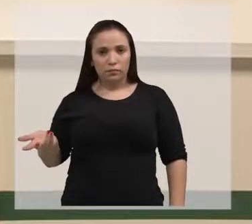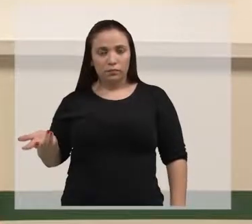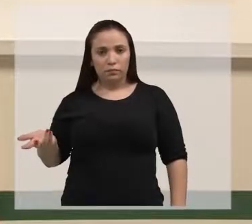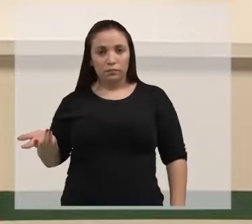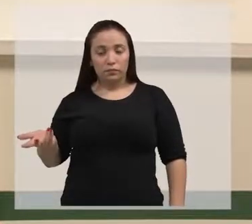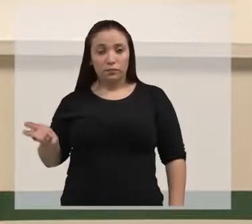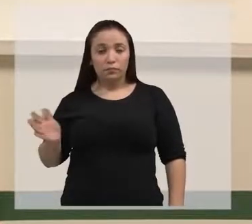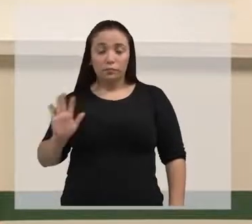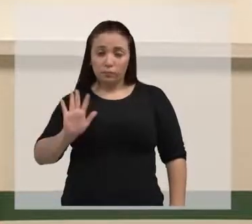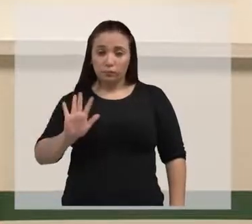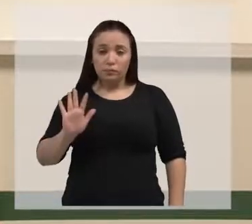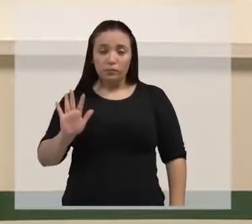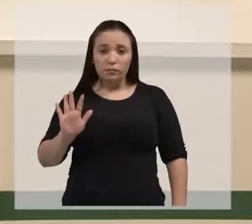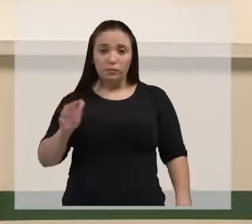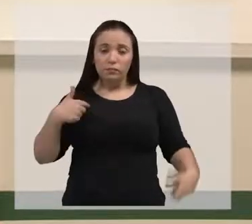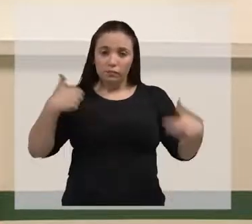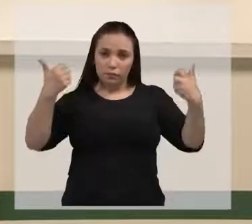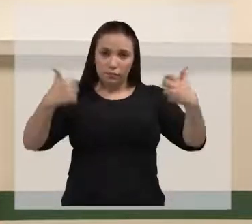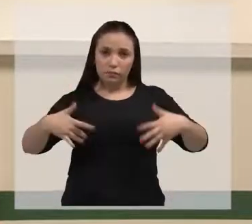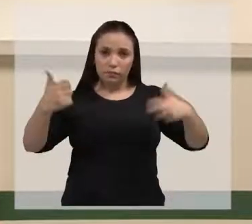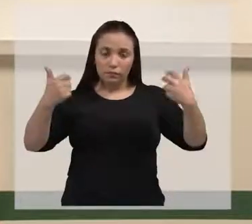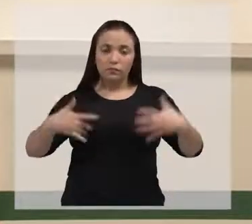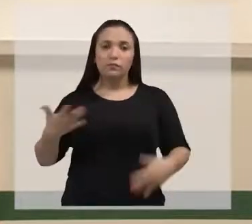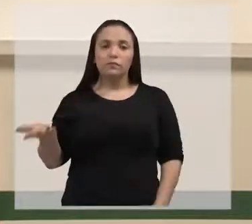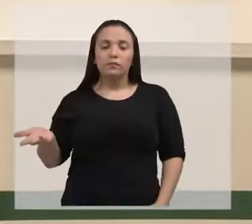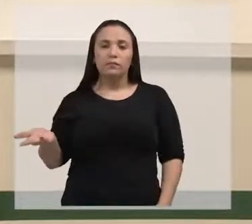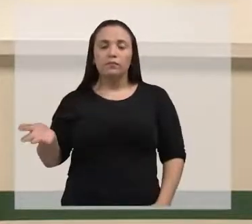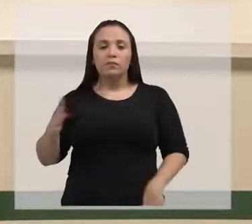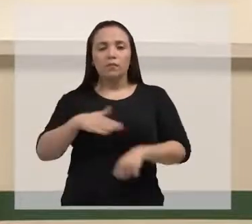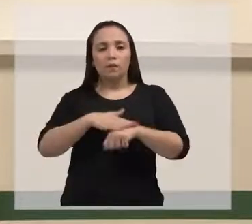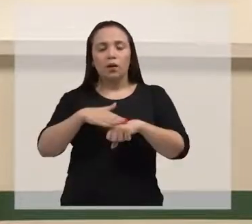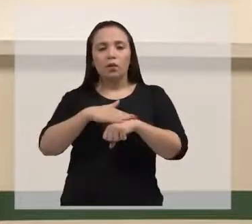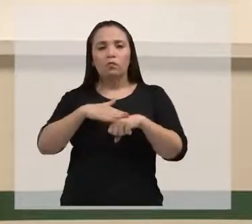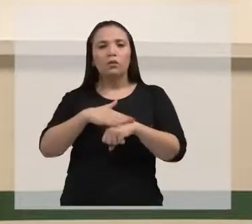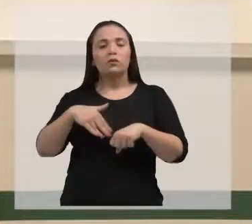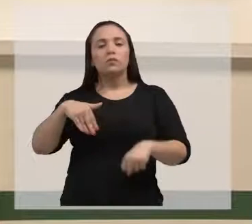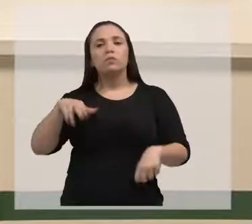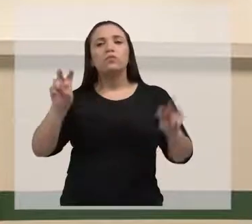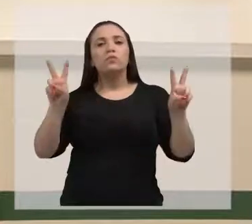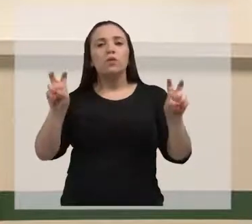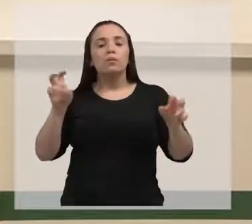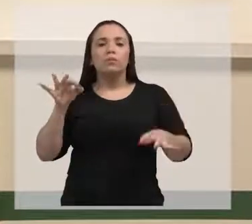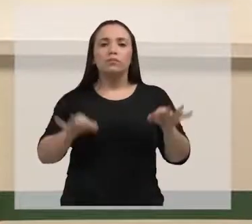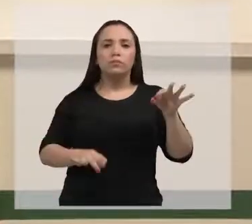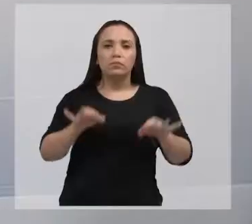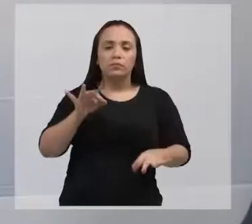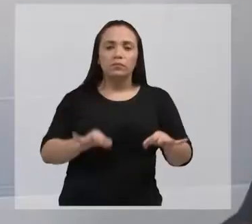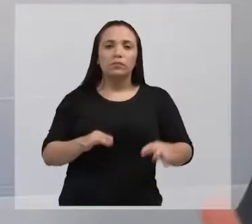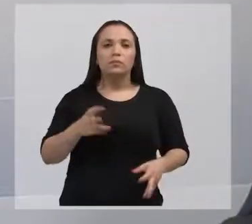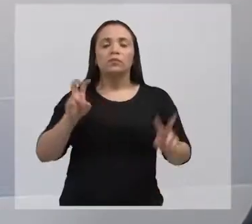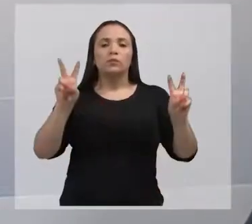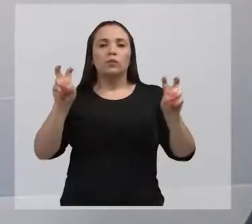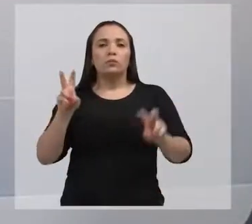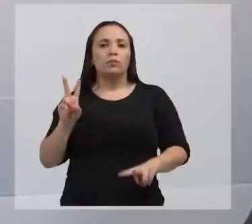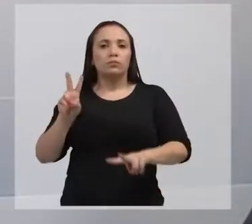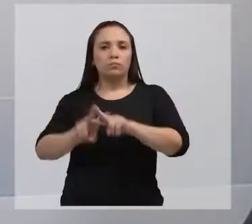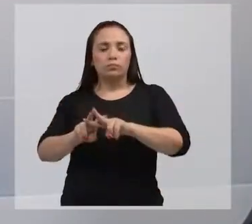ideia, a nossa narração, ultimamente, a gente tem conversado mais questões jurídicas, questões